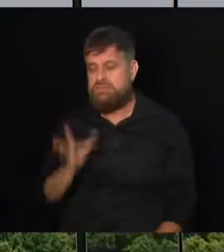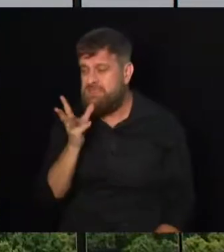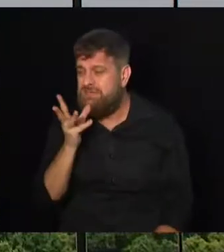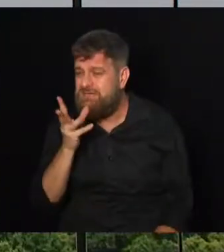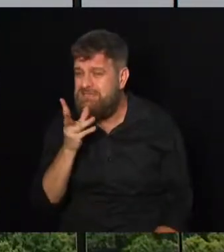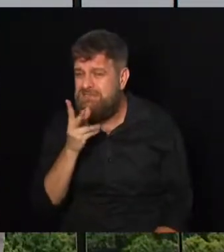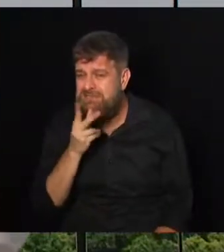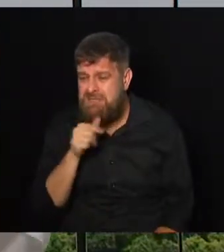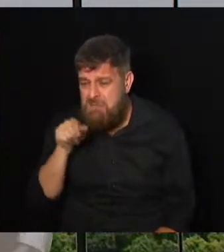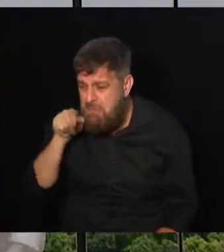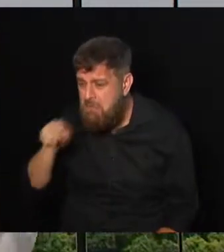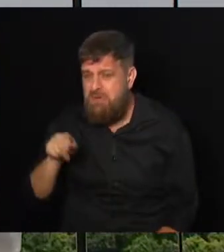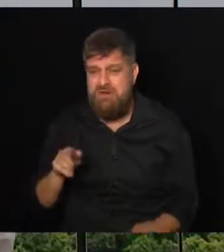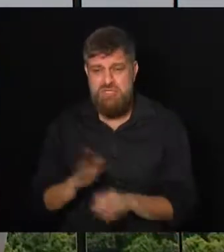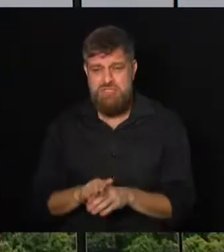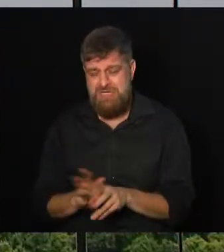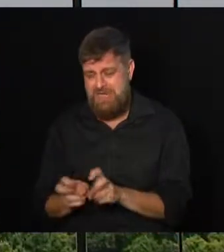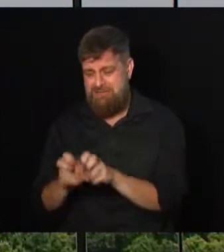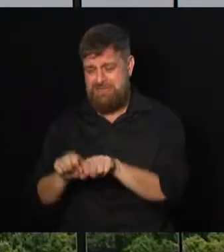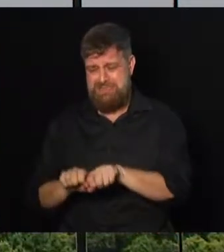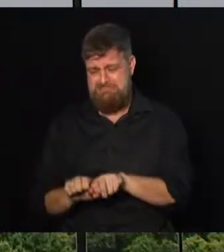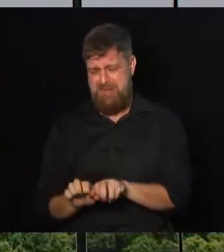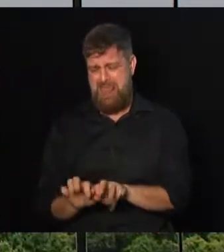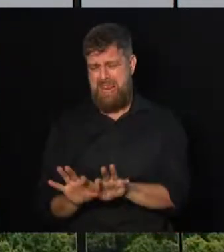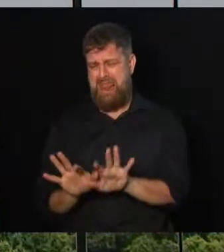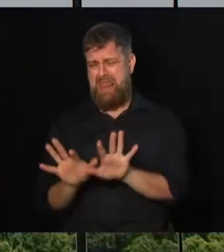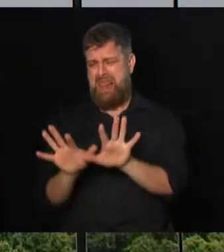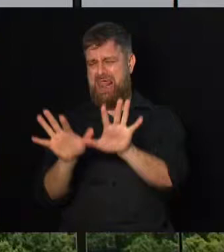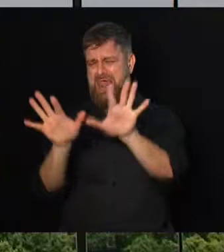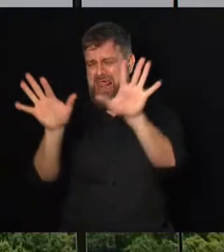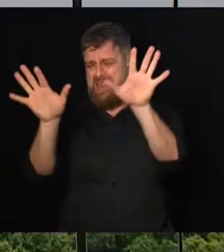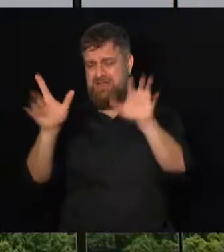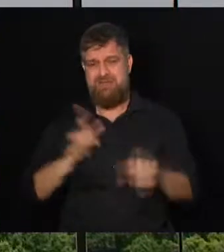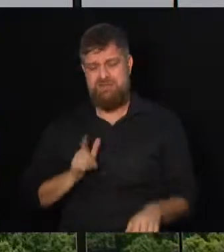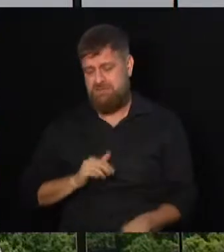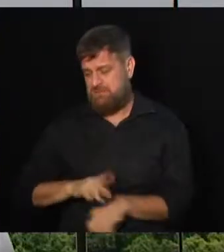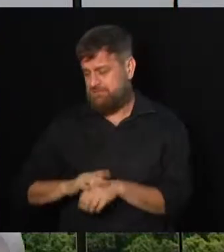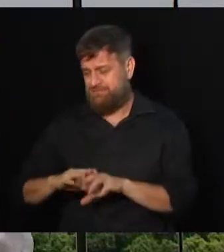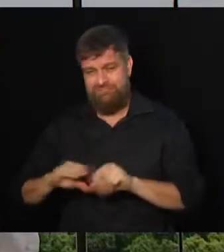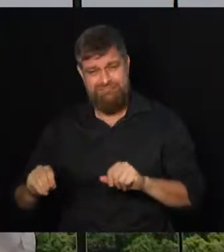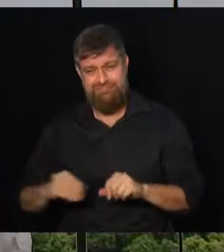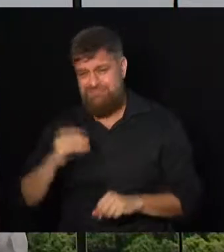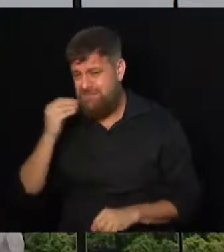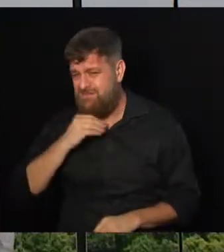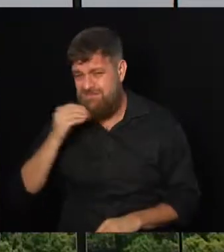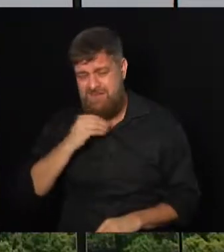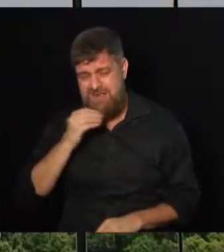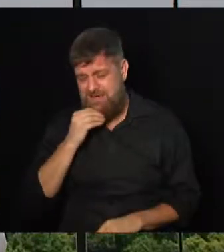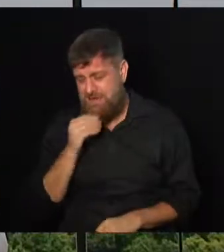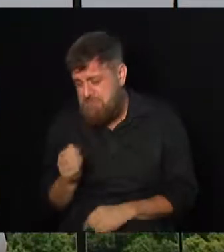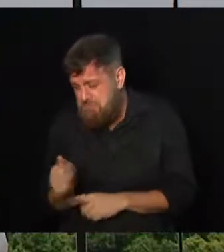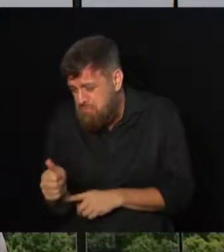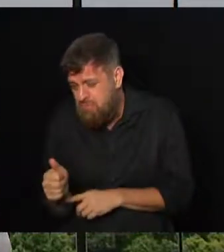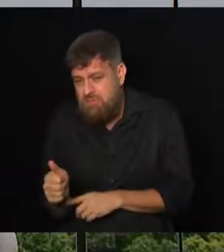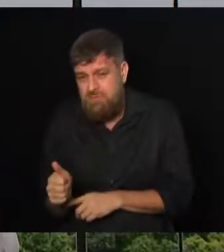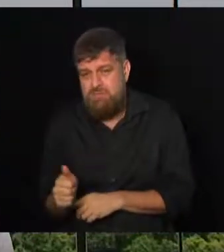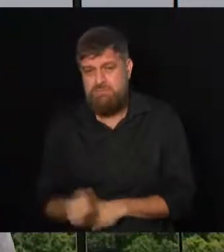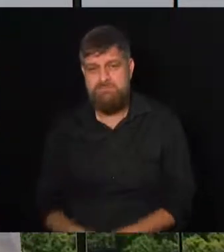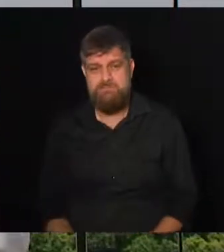muito, já tem metástase, já tem uma chance de cura muito pequena, né? E o resultado é